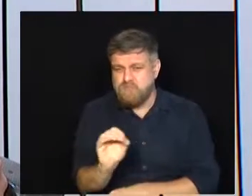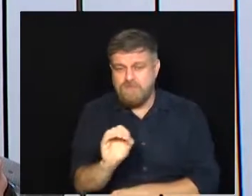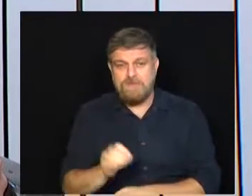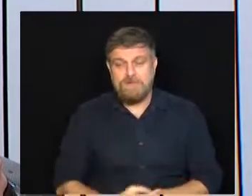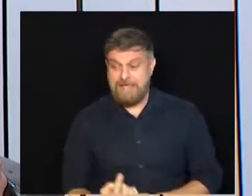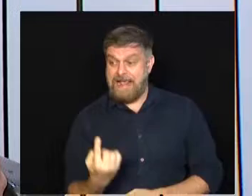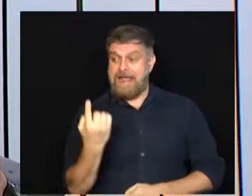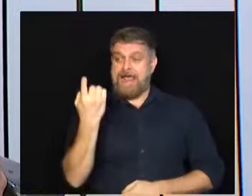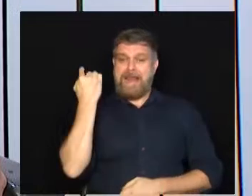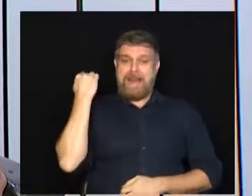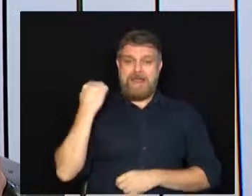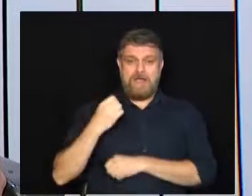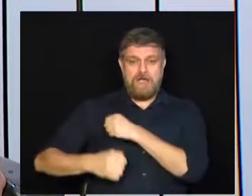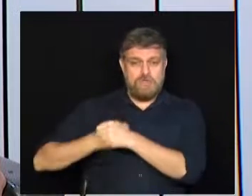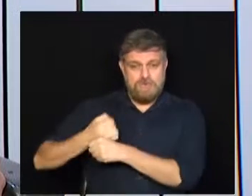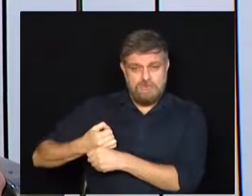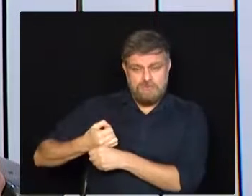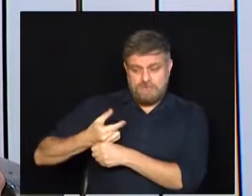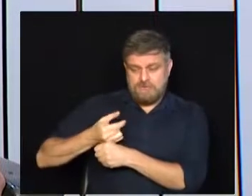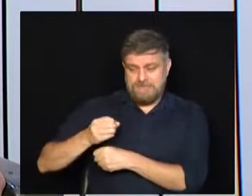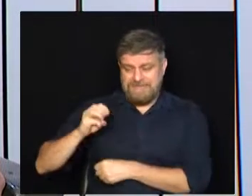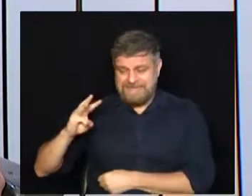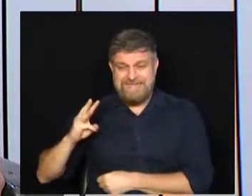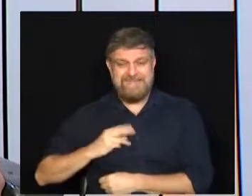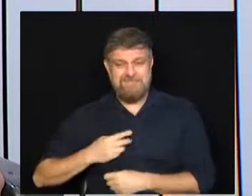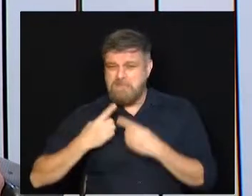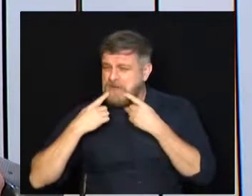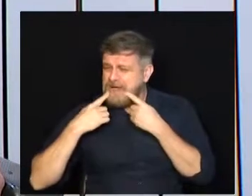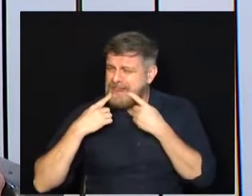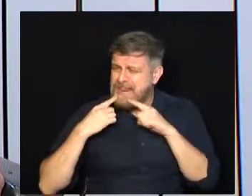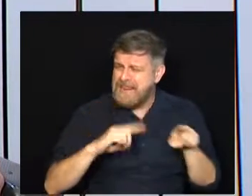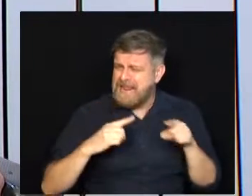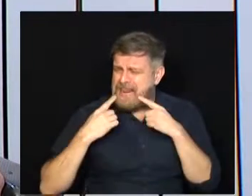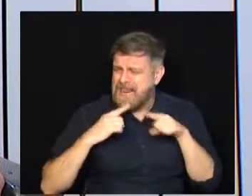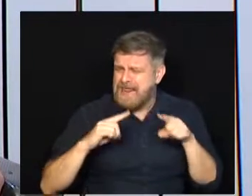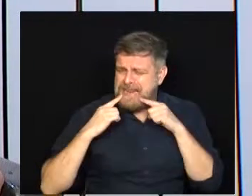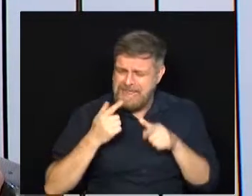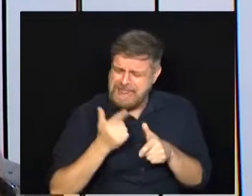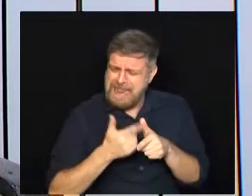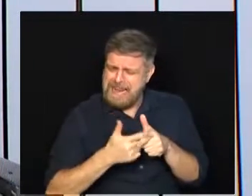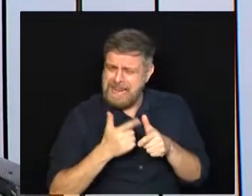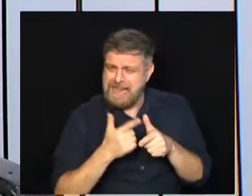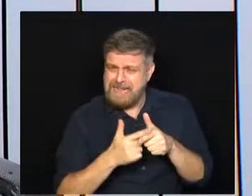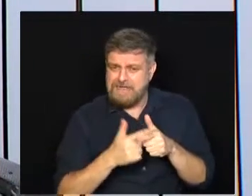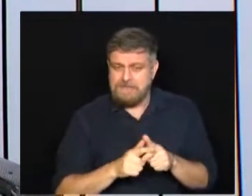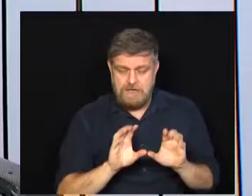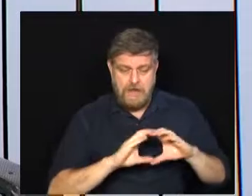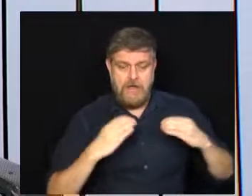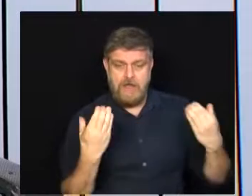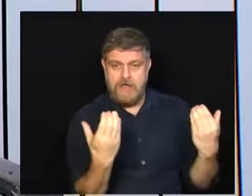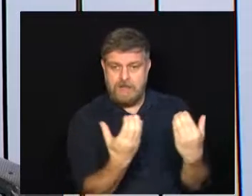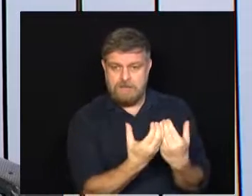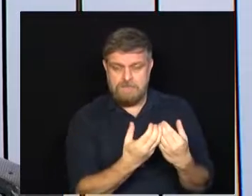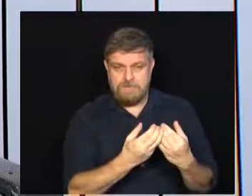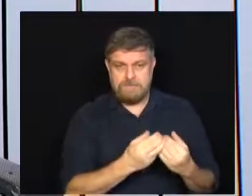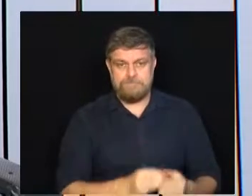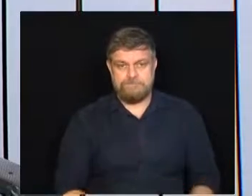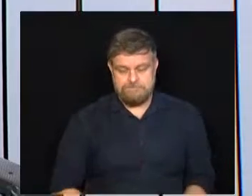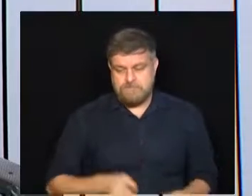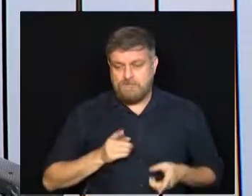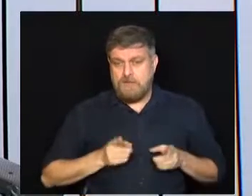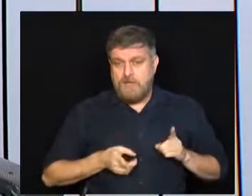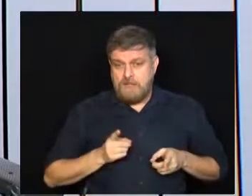época houve uma crítica muito forte à comunidade travestis